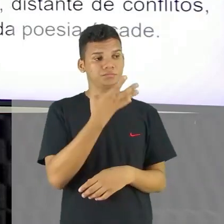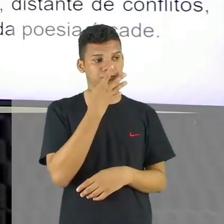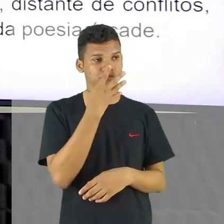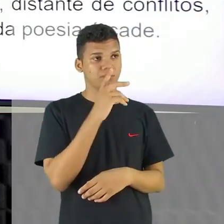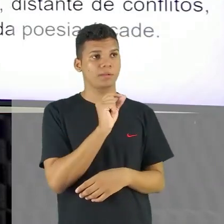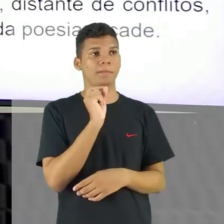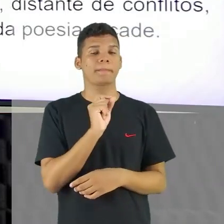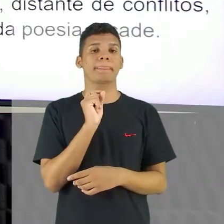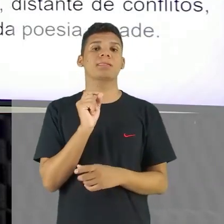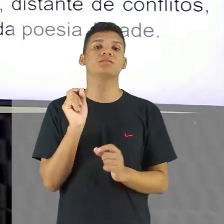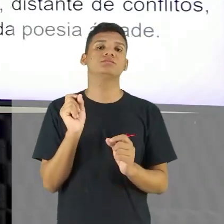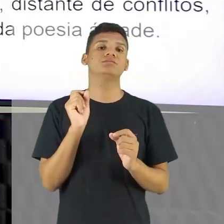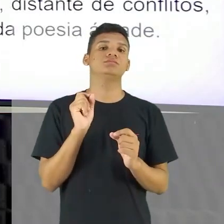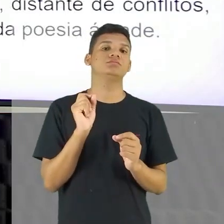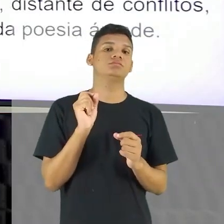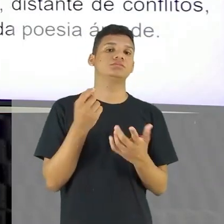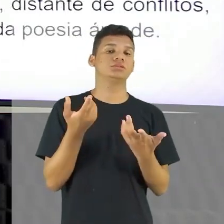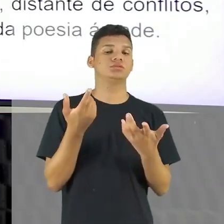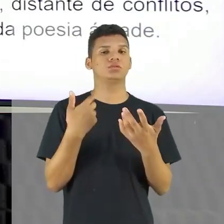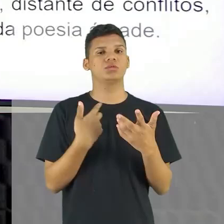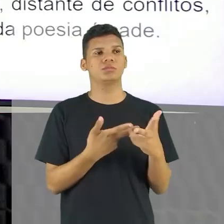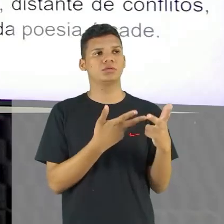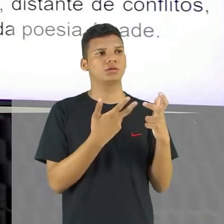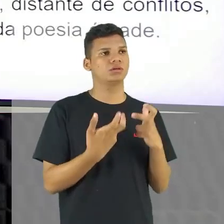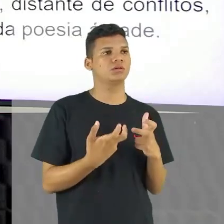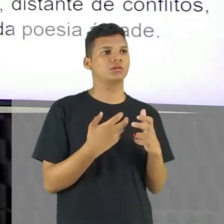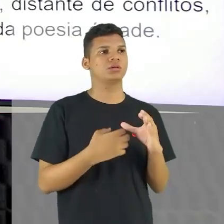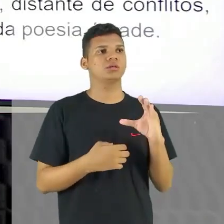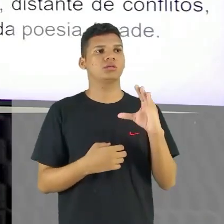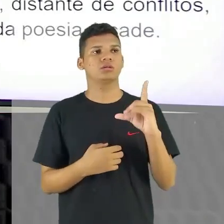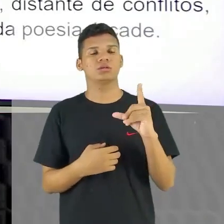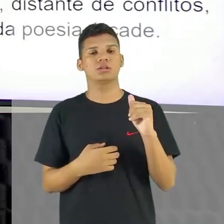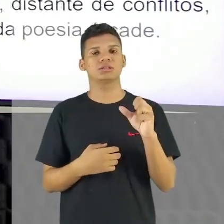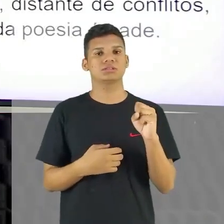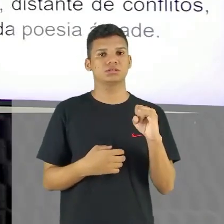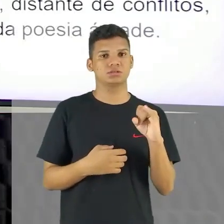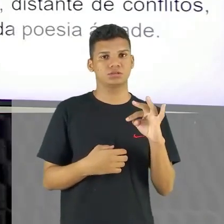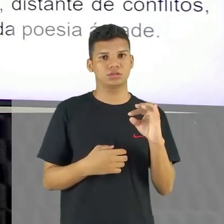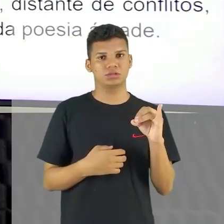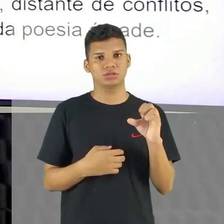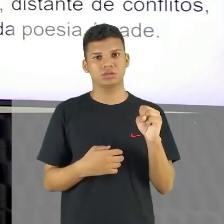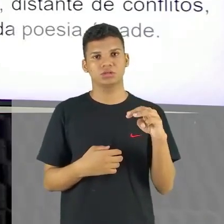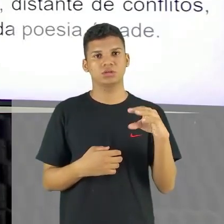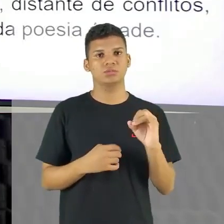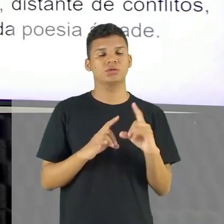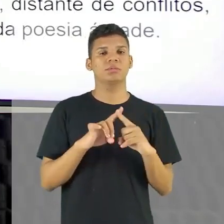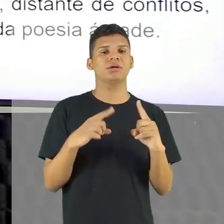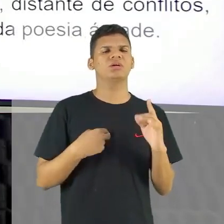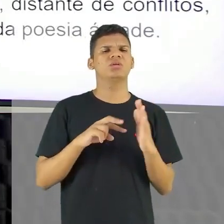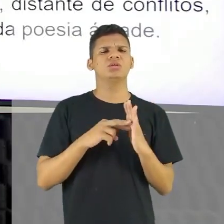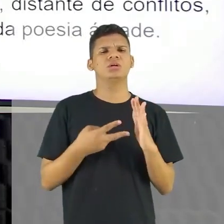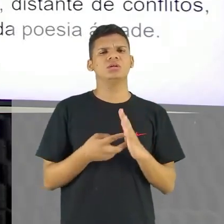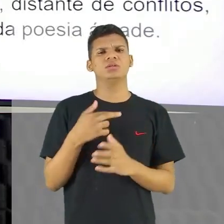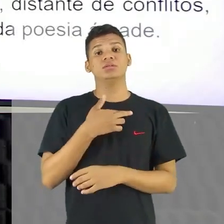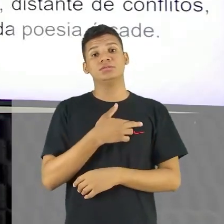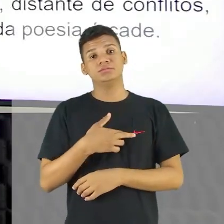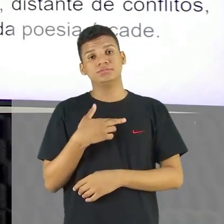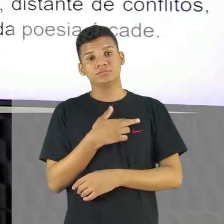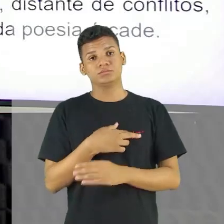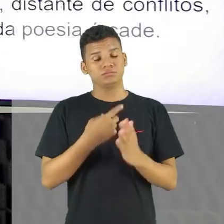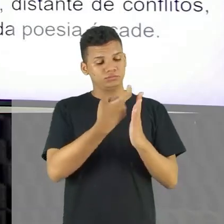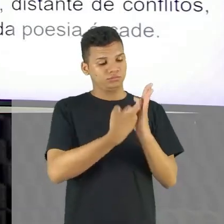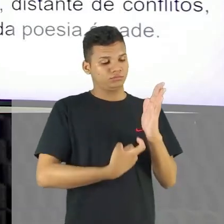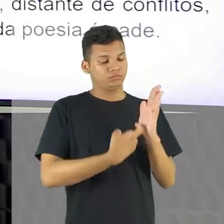o link com o neoclassicismo, com o arcadismo. O romanceiro em si, né?